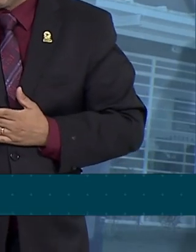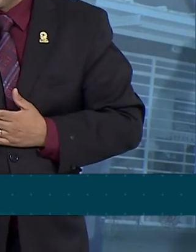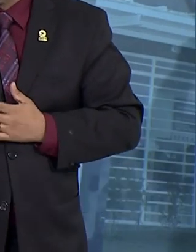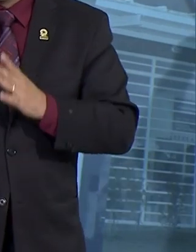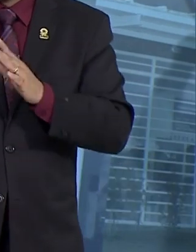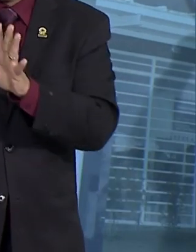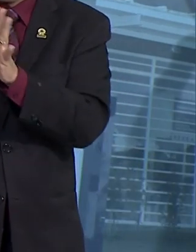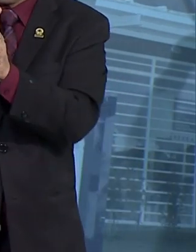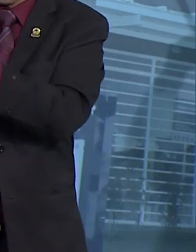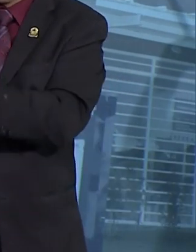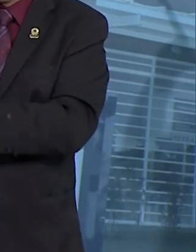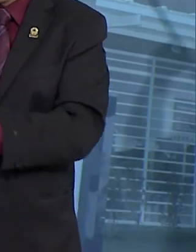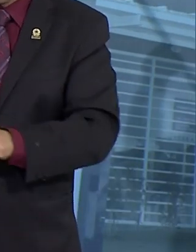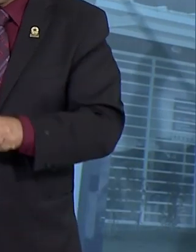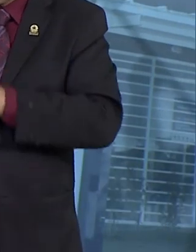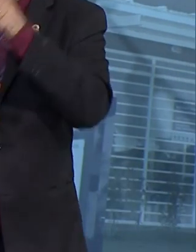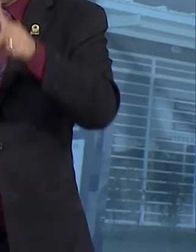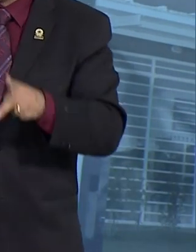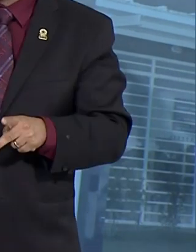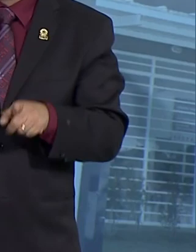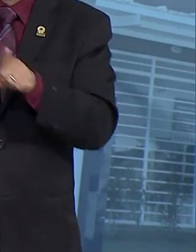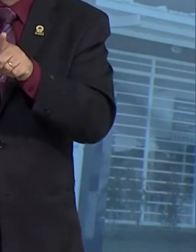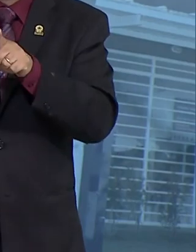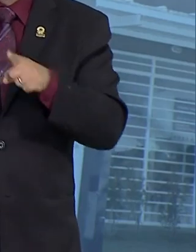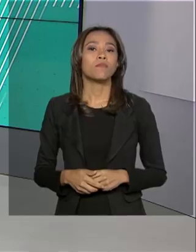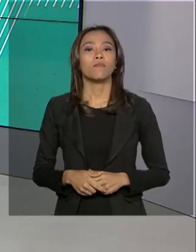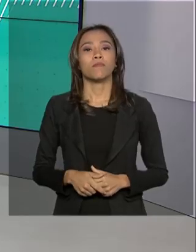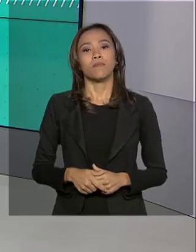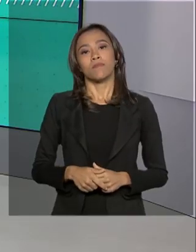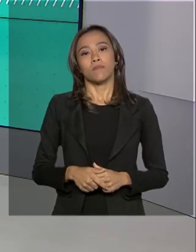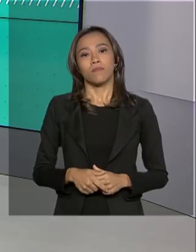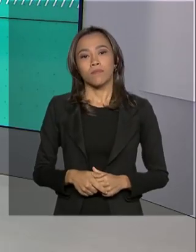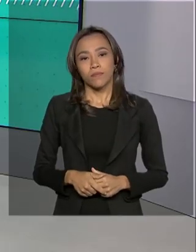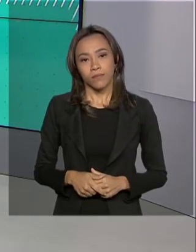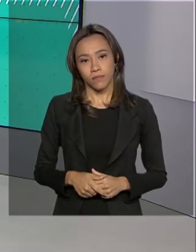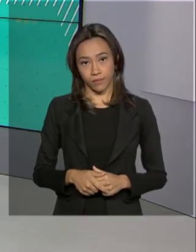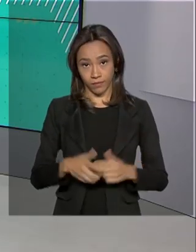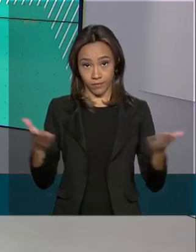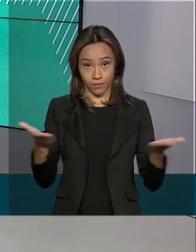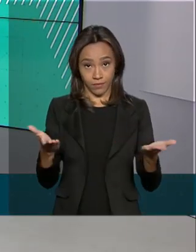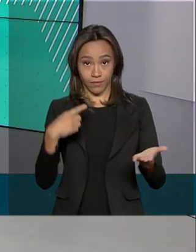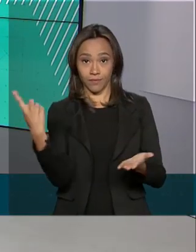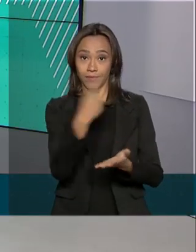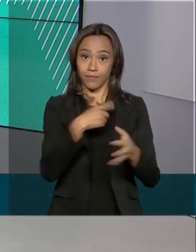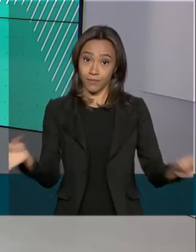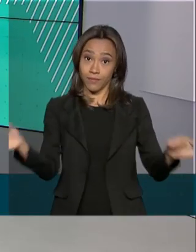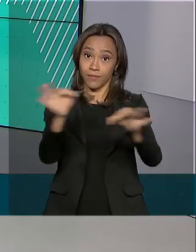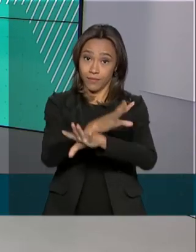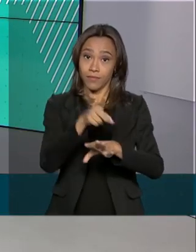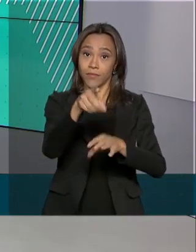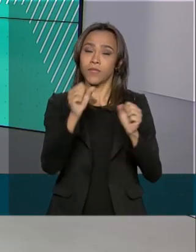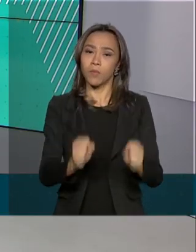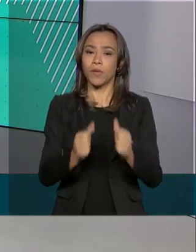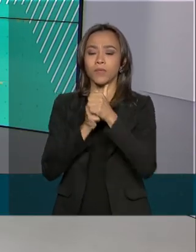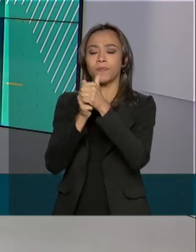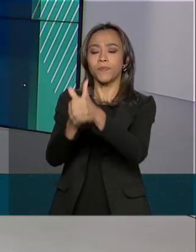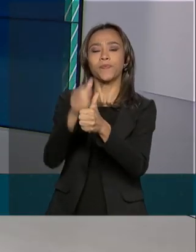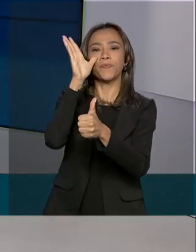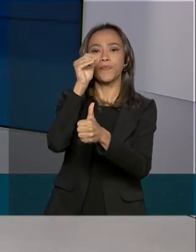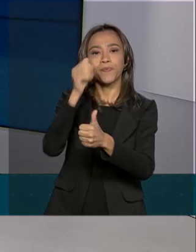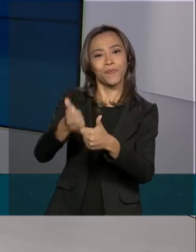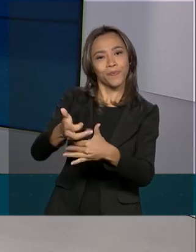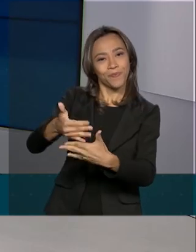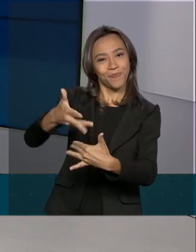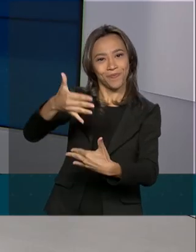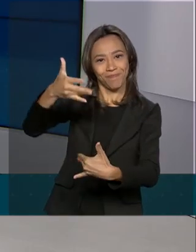públicos e o cidadão de conhecer e saber disso. O governo agora fica por aqui. Você pode nos acompanhar também